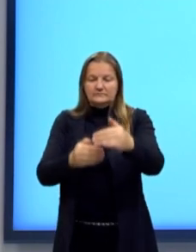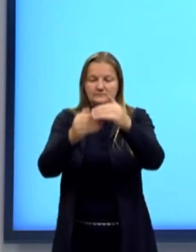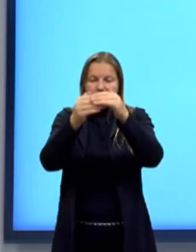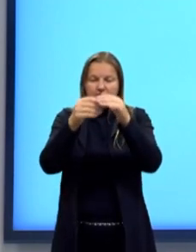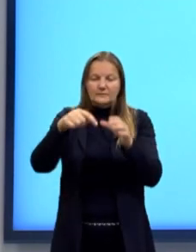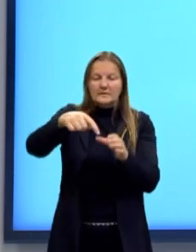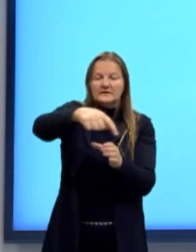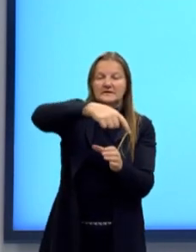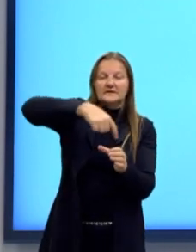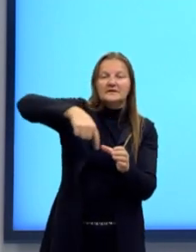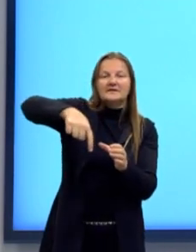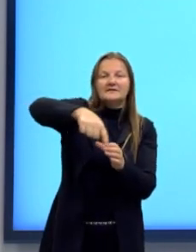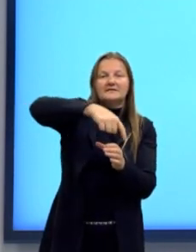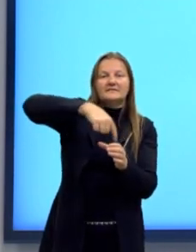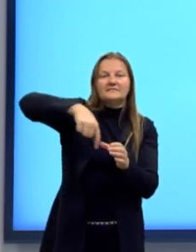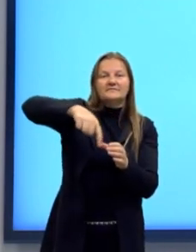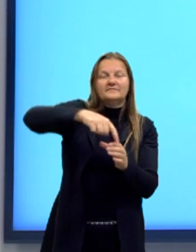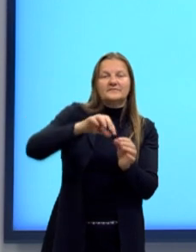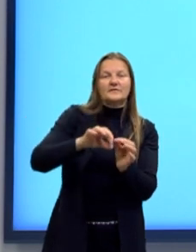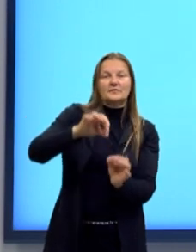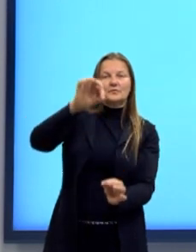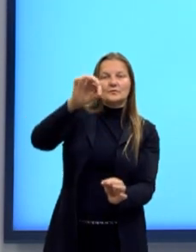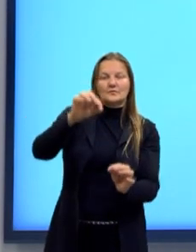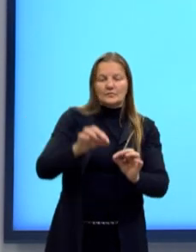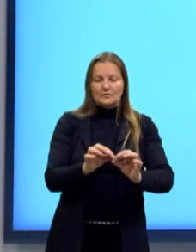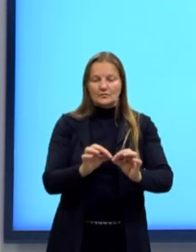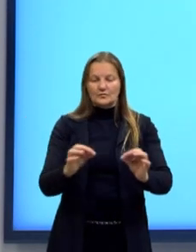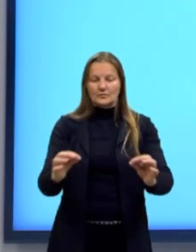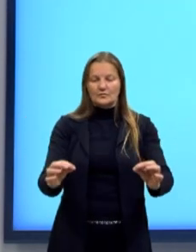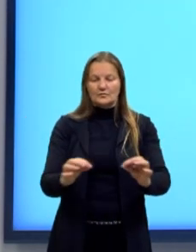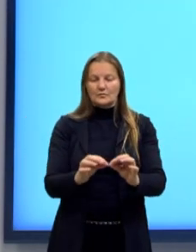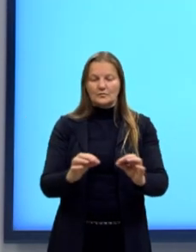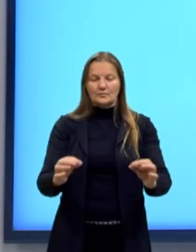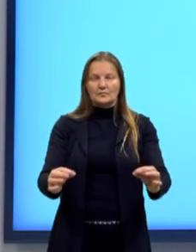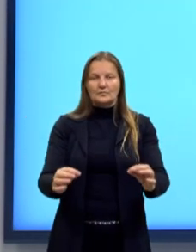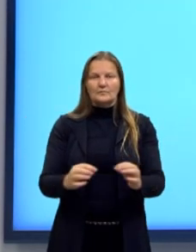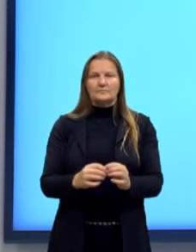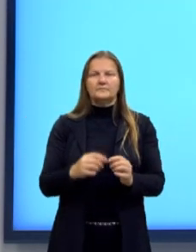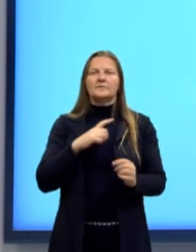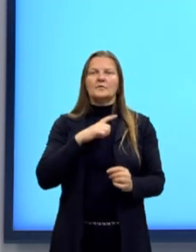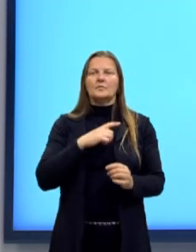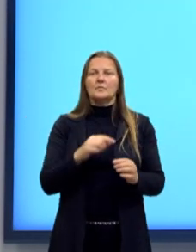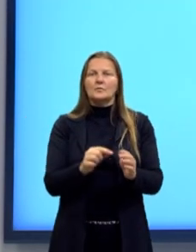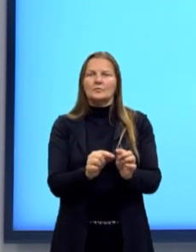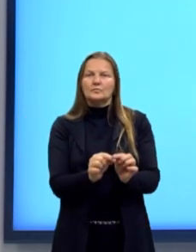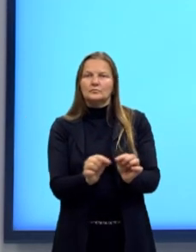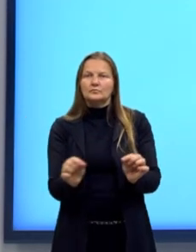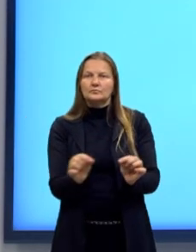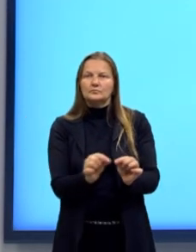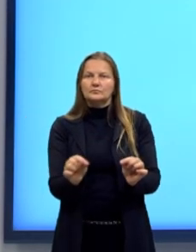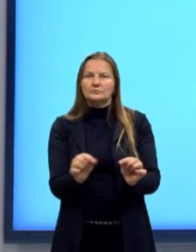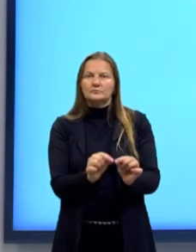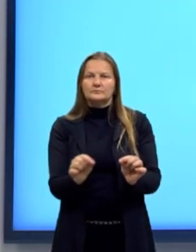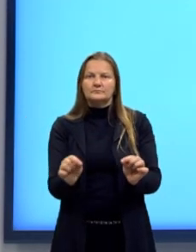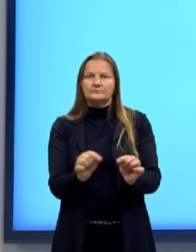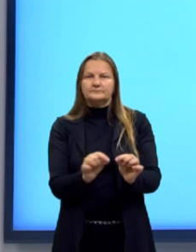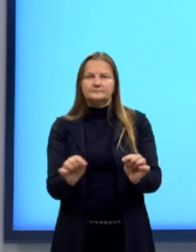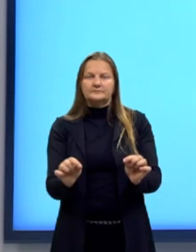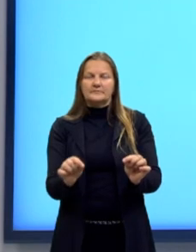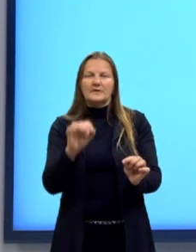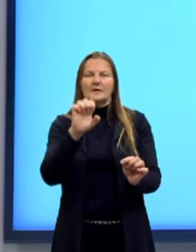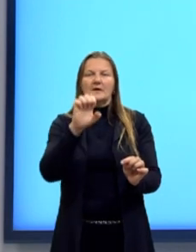de um eixo coincidente com um dos seus catetos então novamente nós teremos o eixo de revolução e nesse